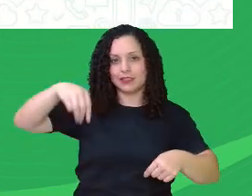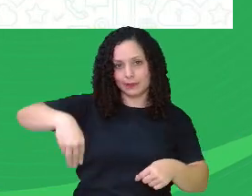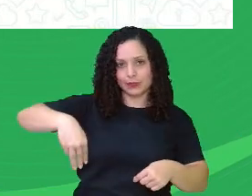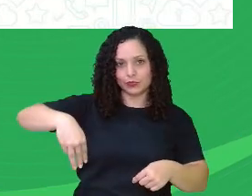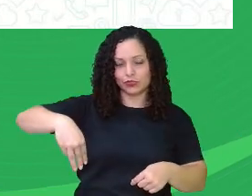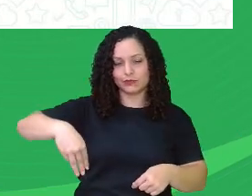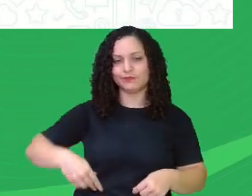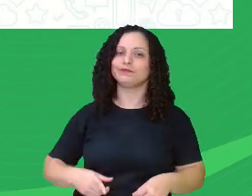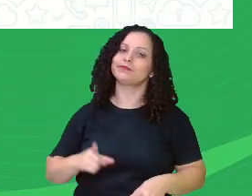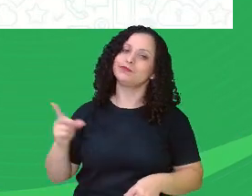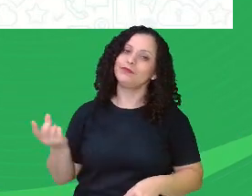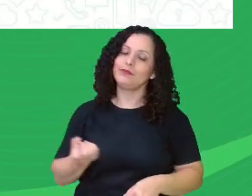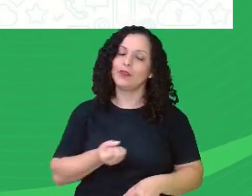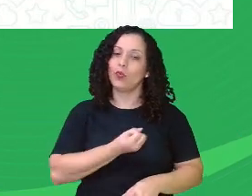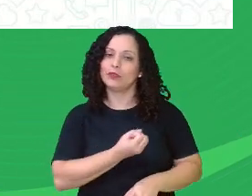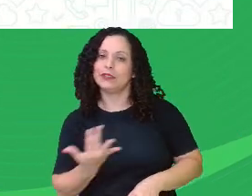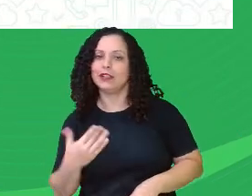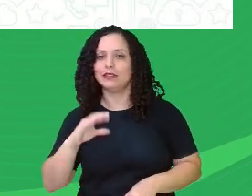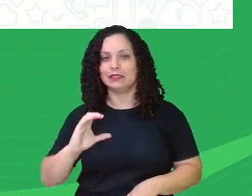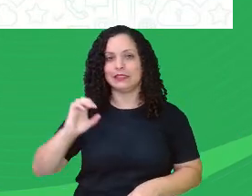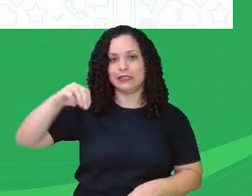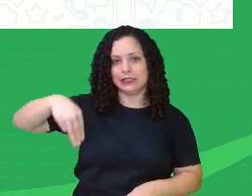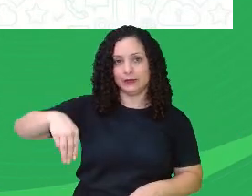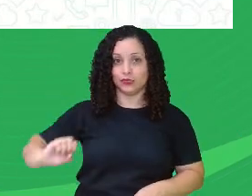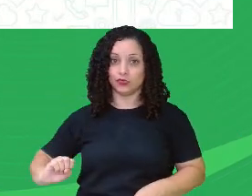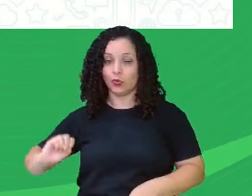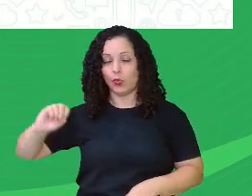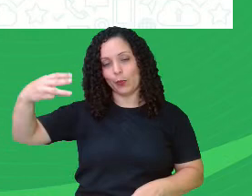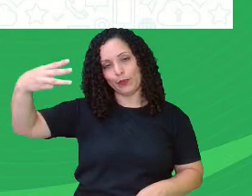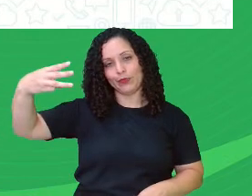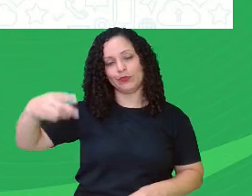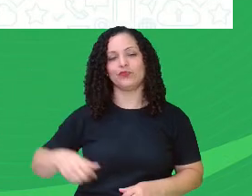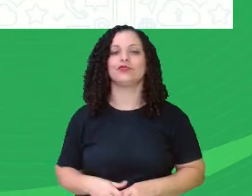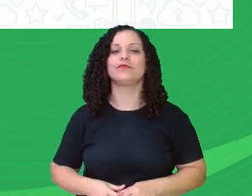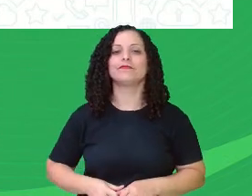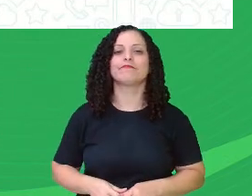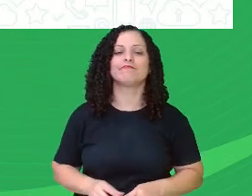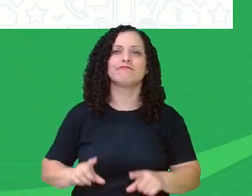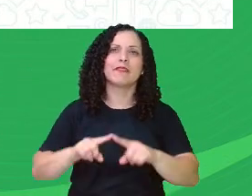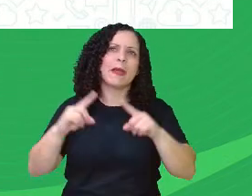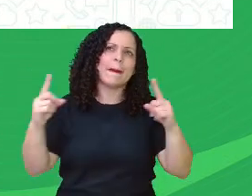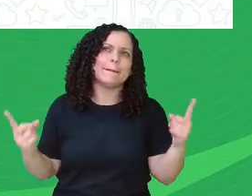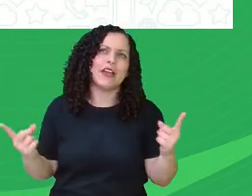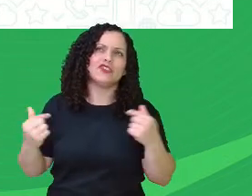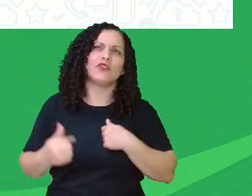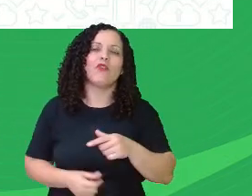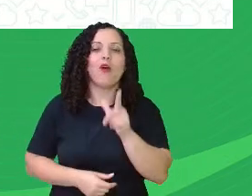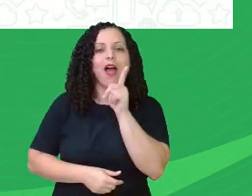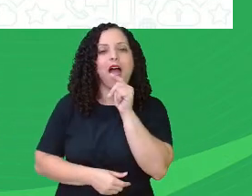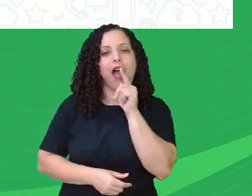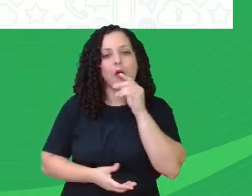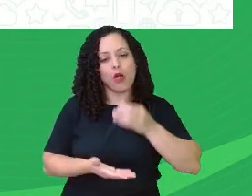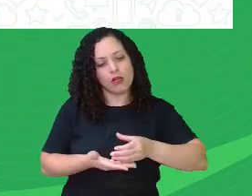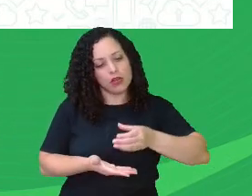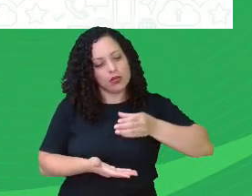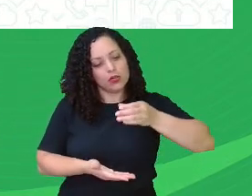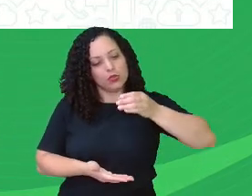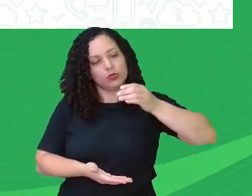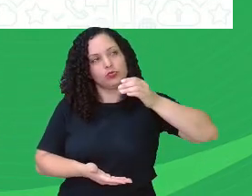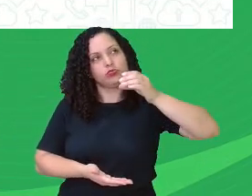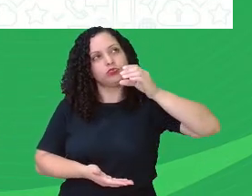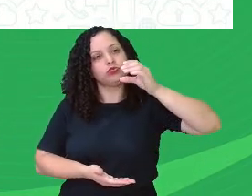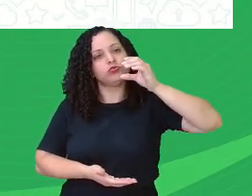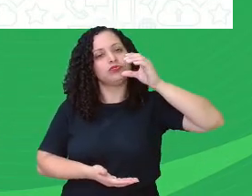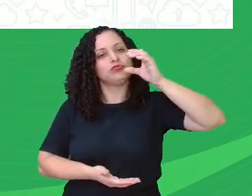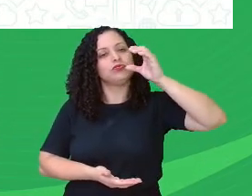centímetros cúbicos. Você já sabe que vai ter que calcular aquilo ali. Ô Ricardinho, mas se eu for beber água, a minha garrafinha tem dizendo